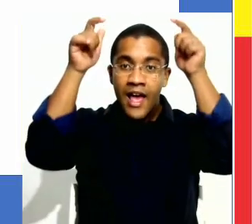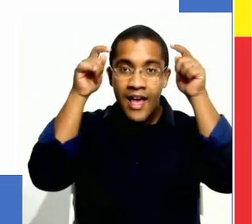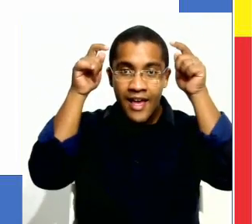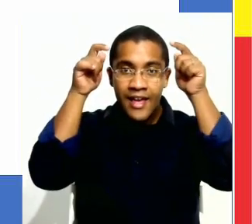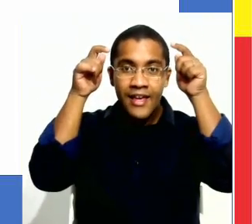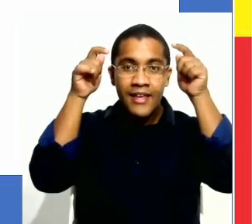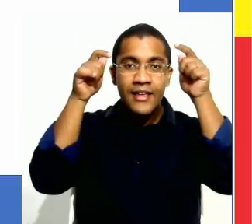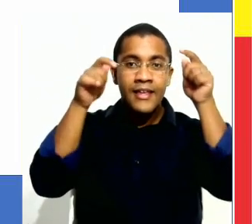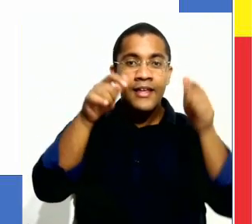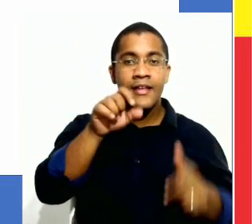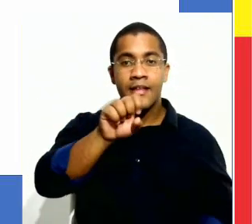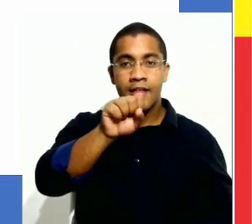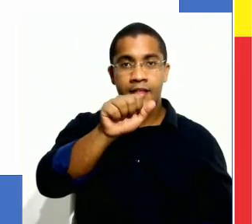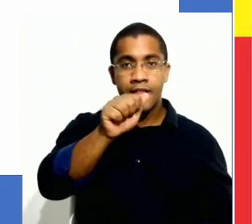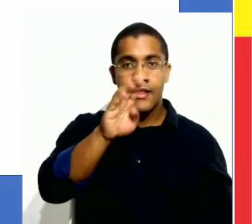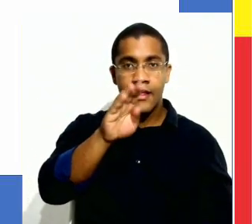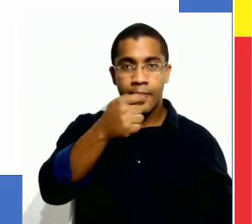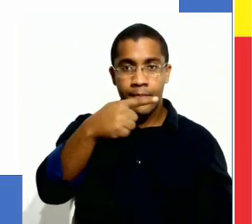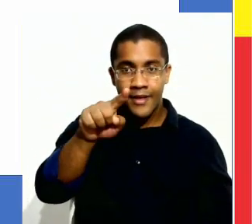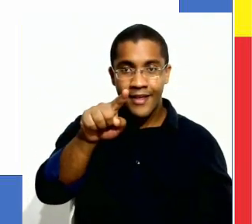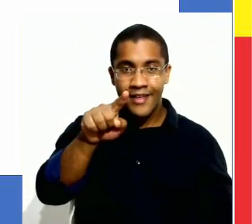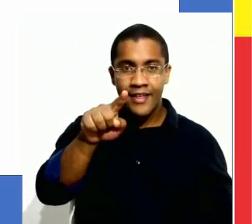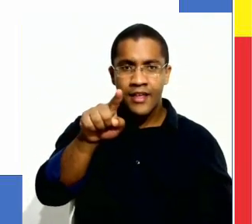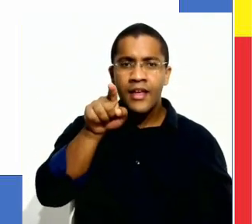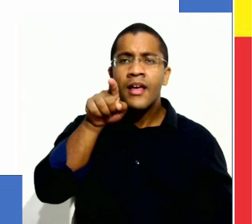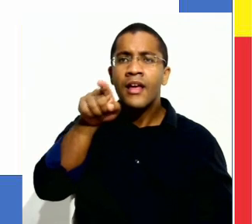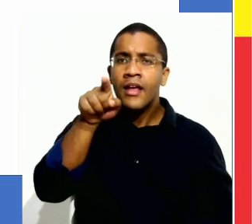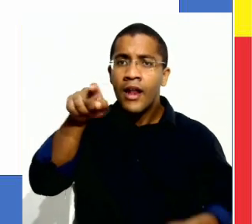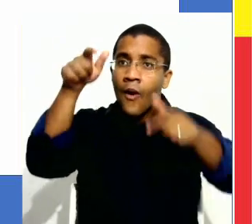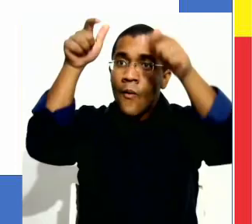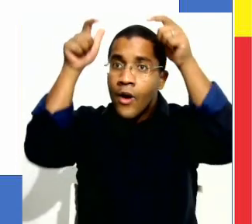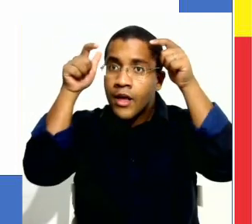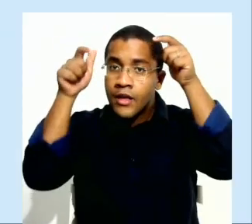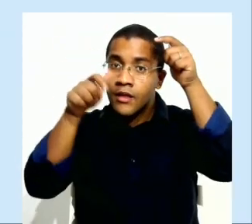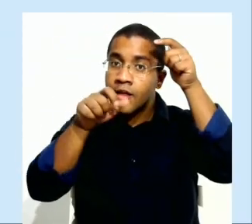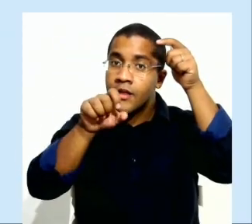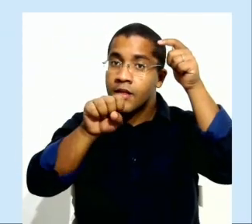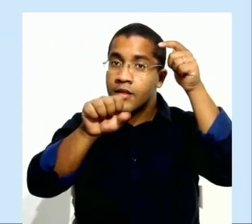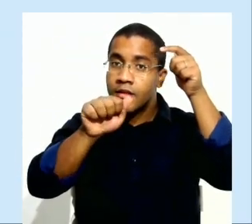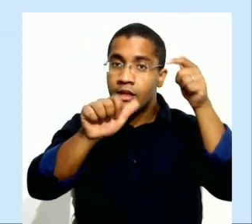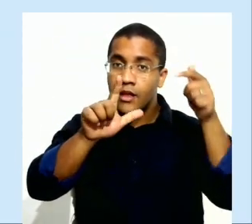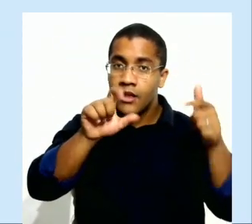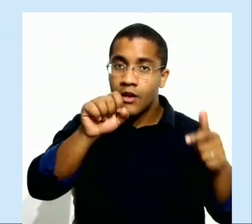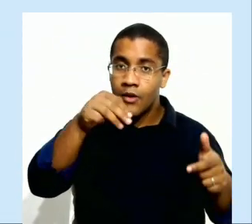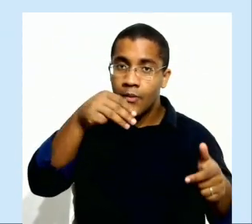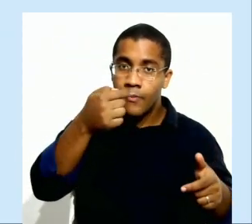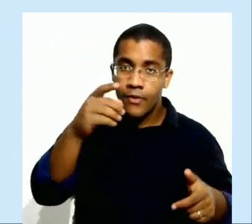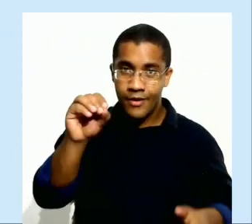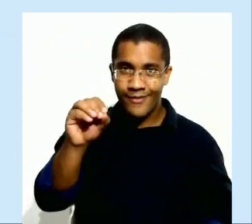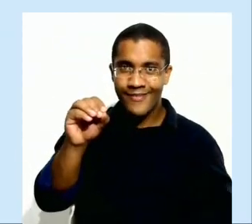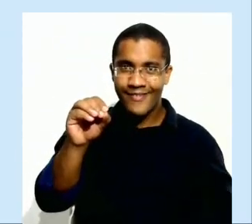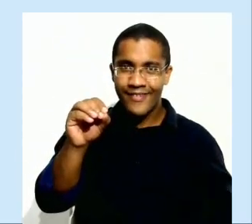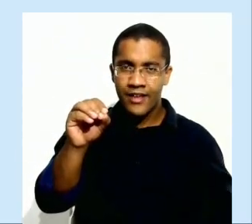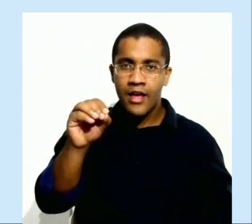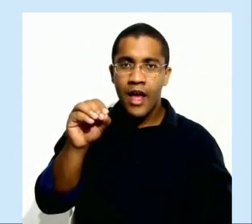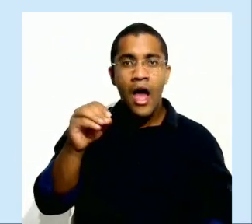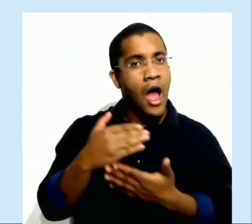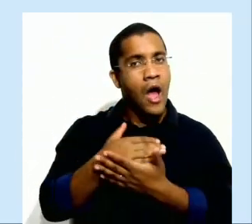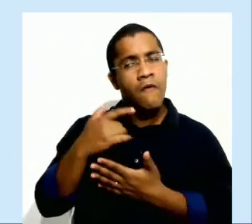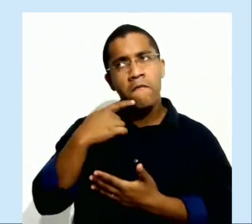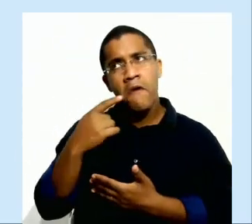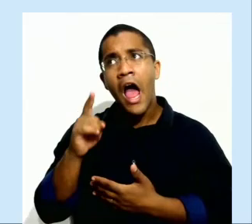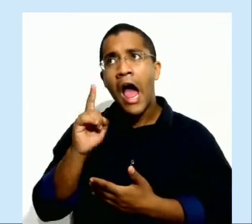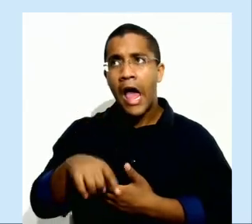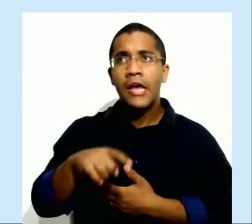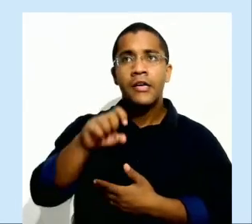rei Salomão. Né? Então acredita-se, né, que Salomão